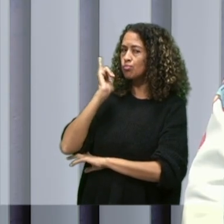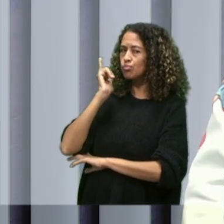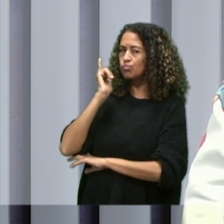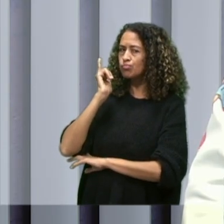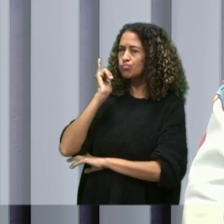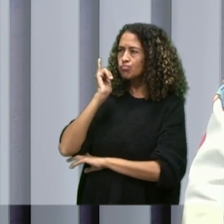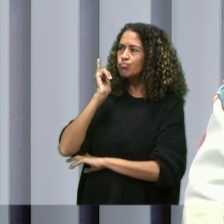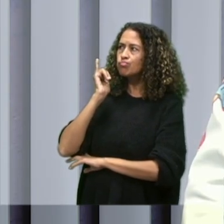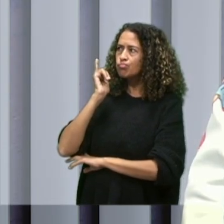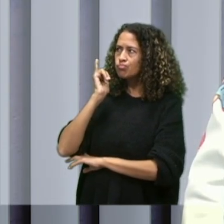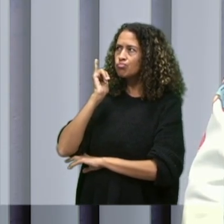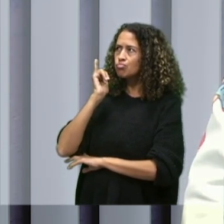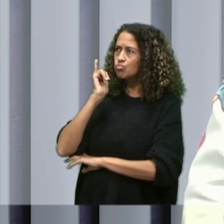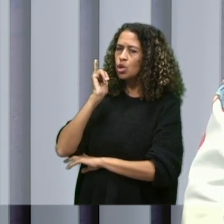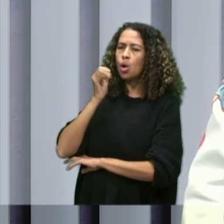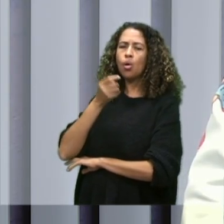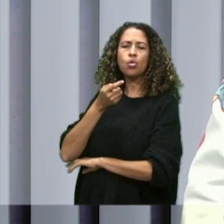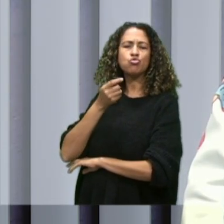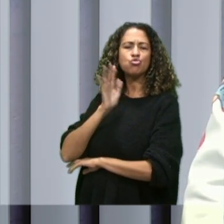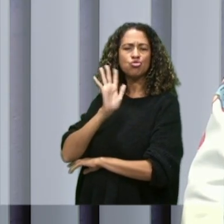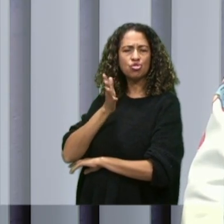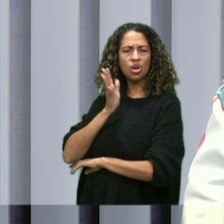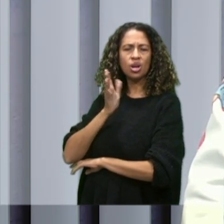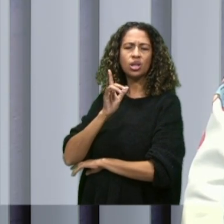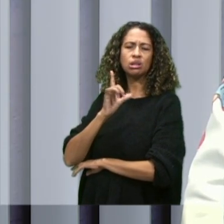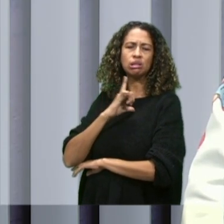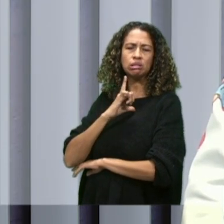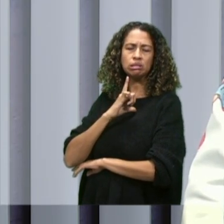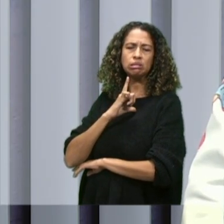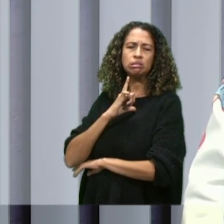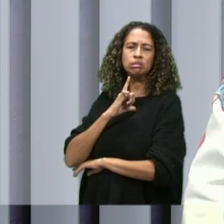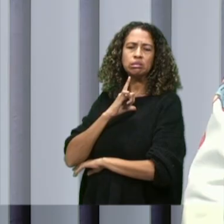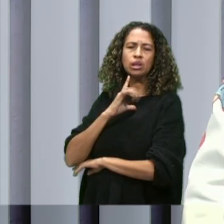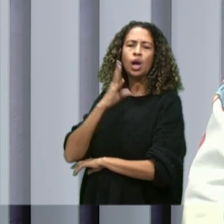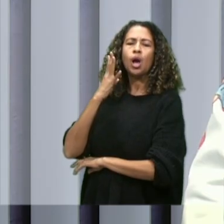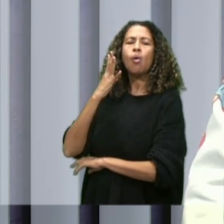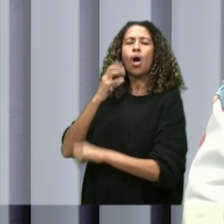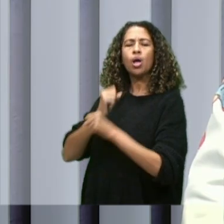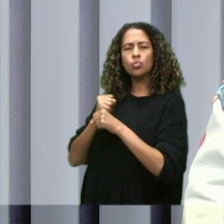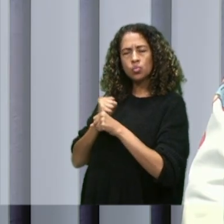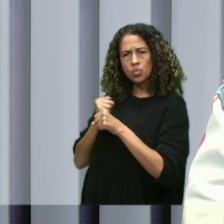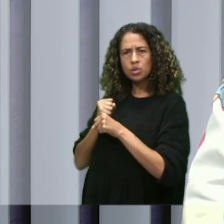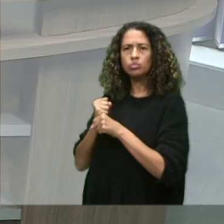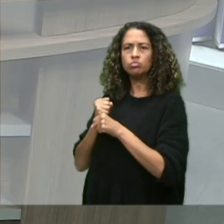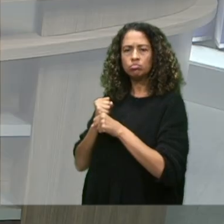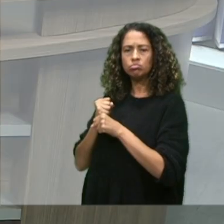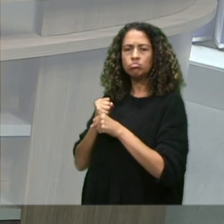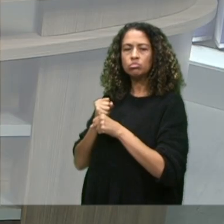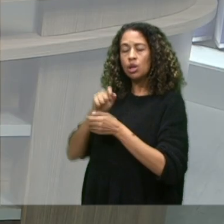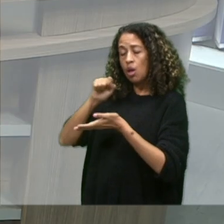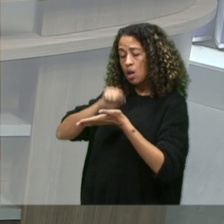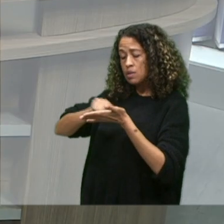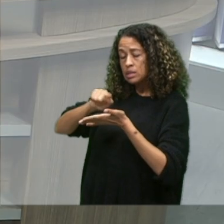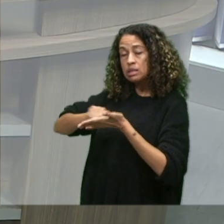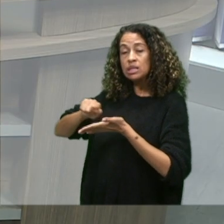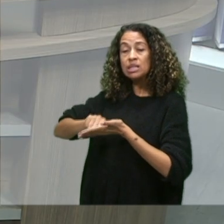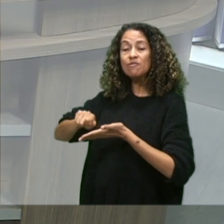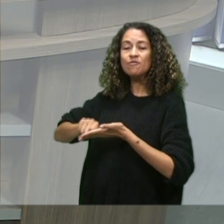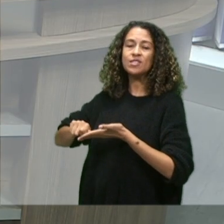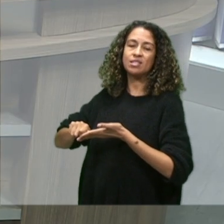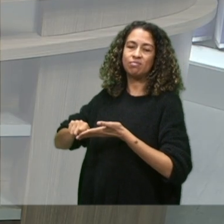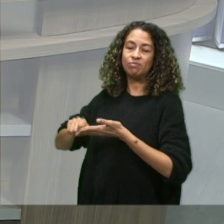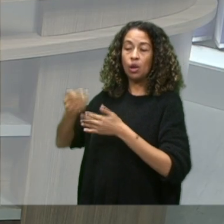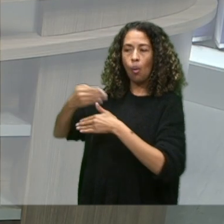uns 4 anos que eu tô com ela escrita. Então, quando